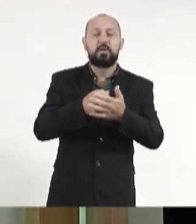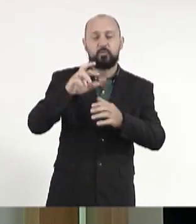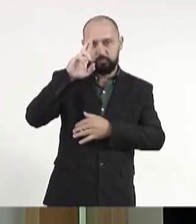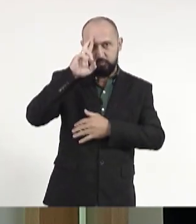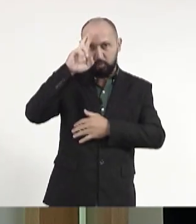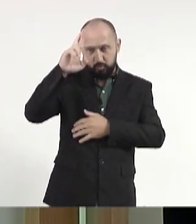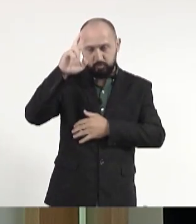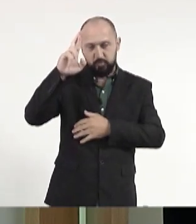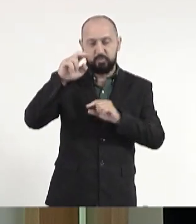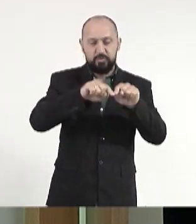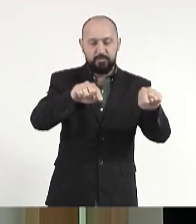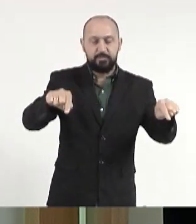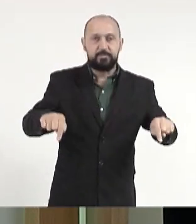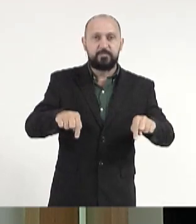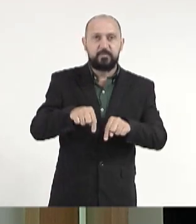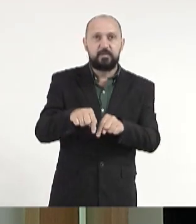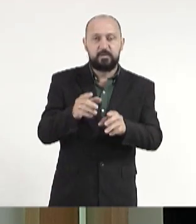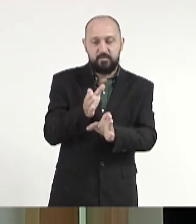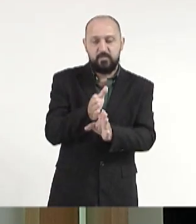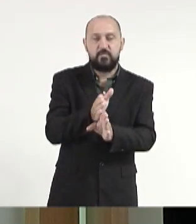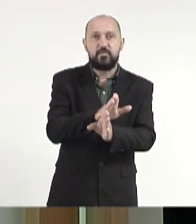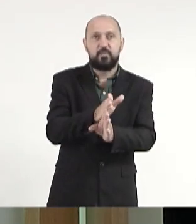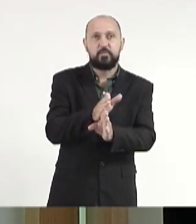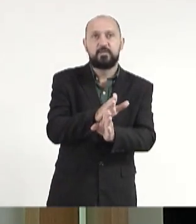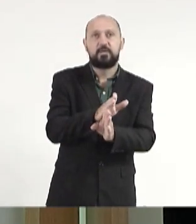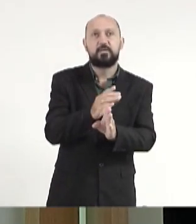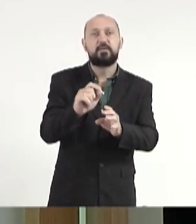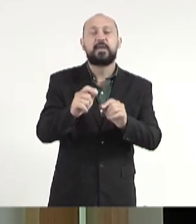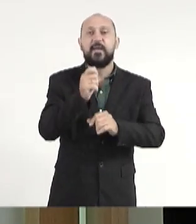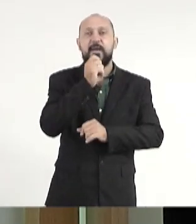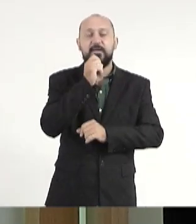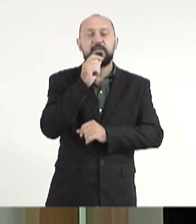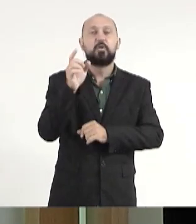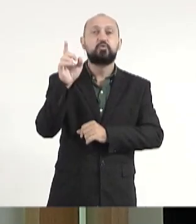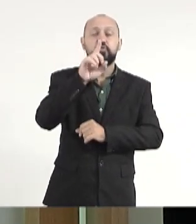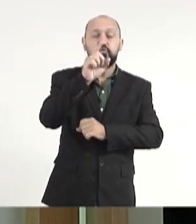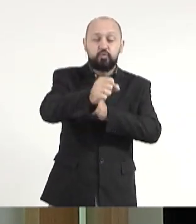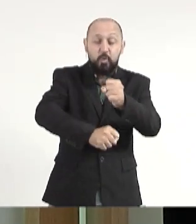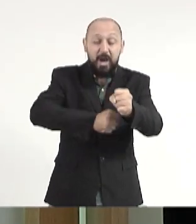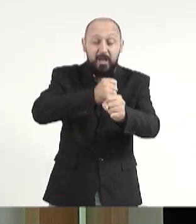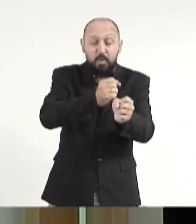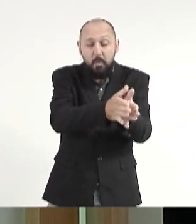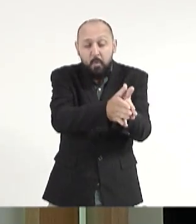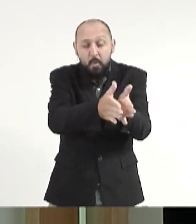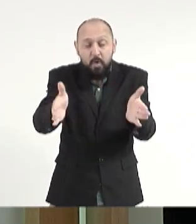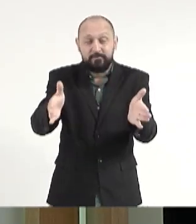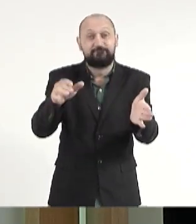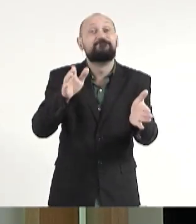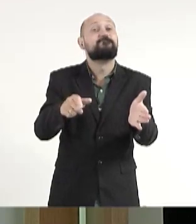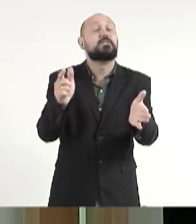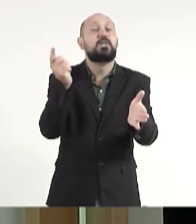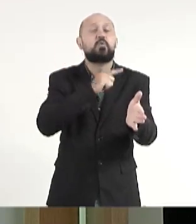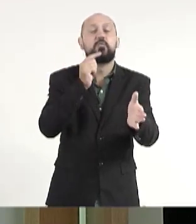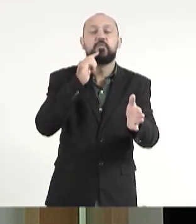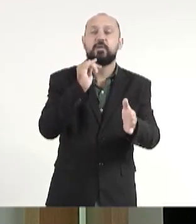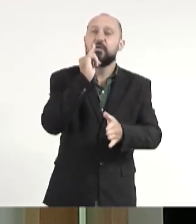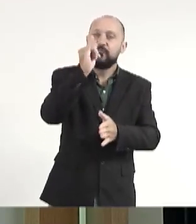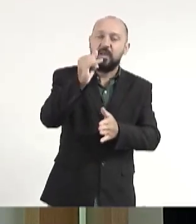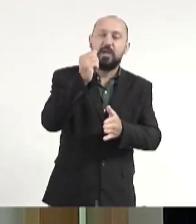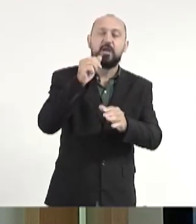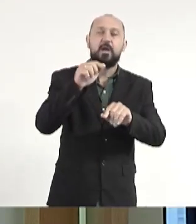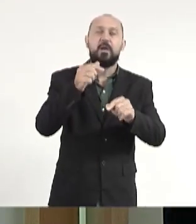de cargos e carreiras do quadro pessoal da Fundação de Turismo de Mato Grosso do Sul, bem